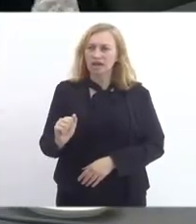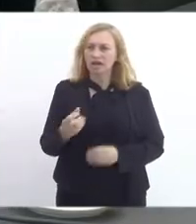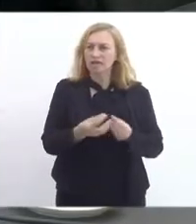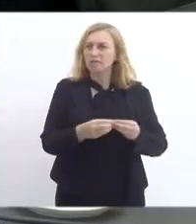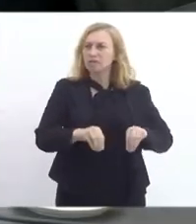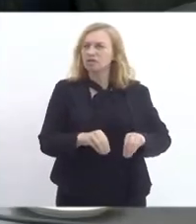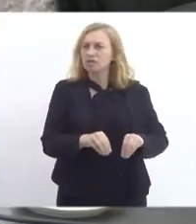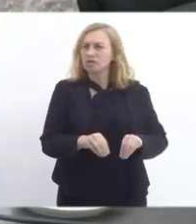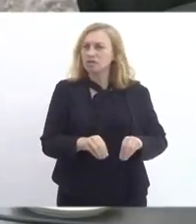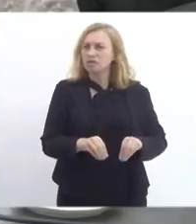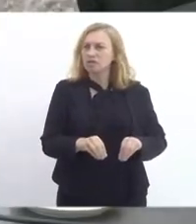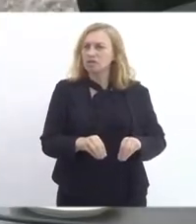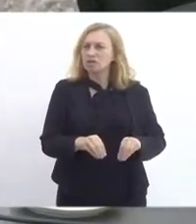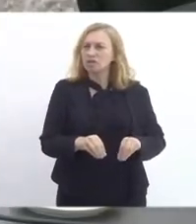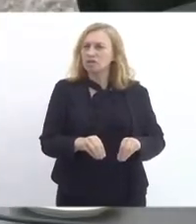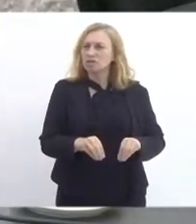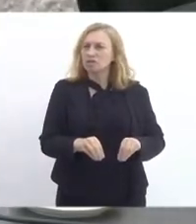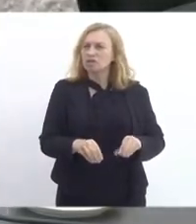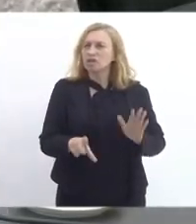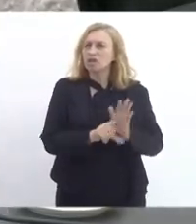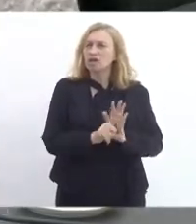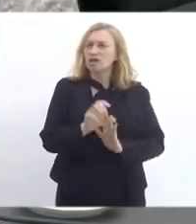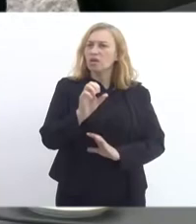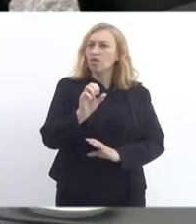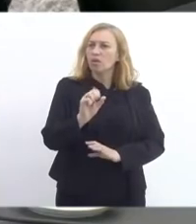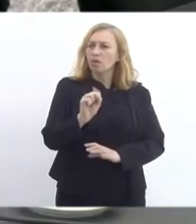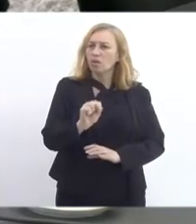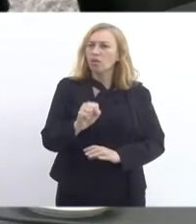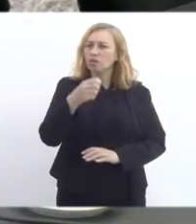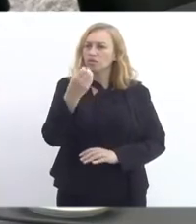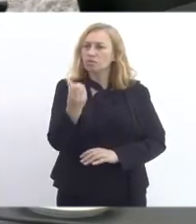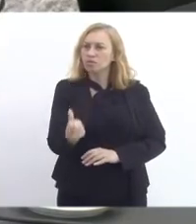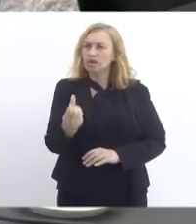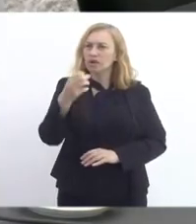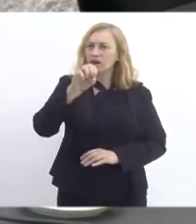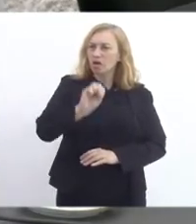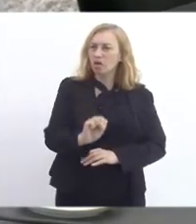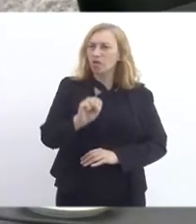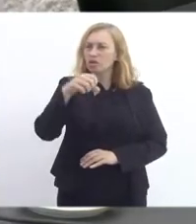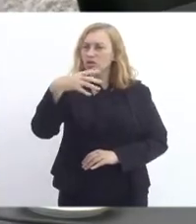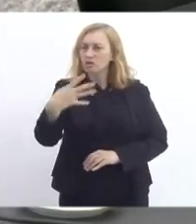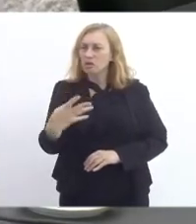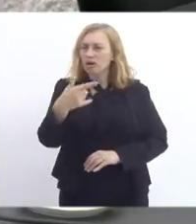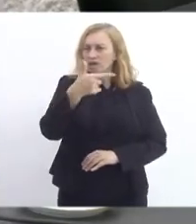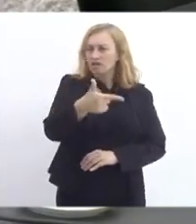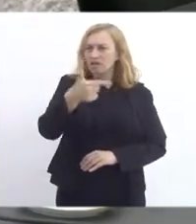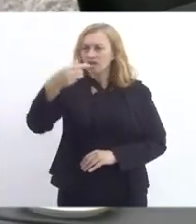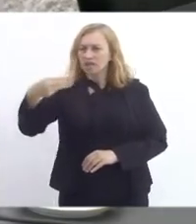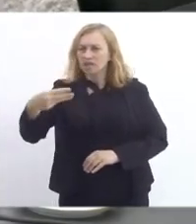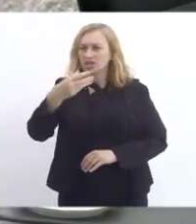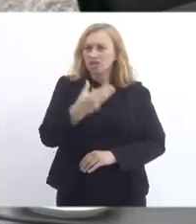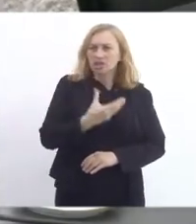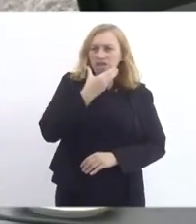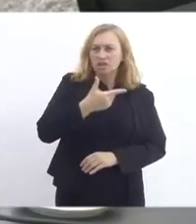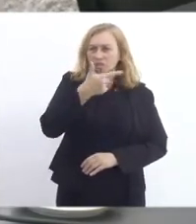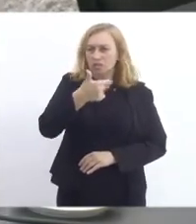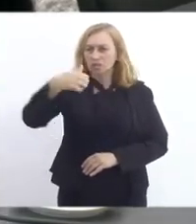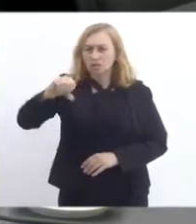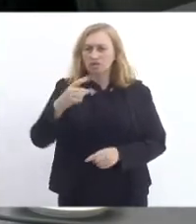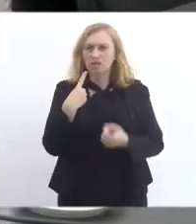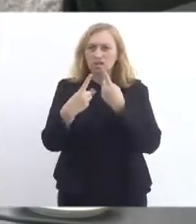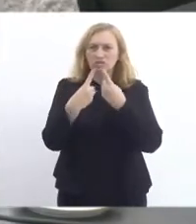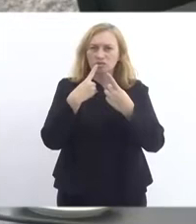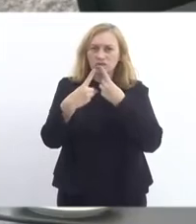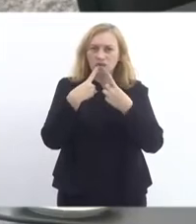prejudicabilidade pela lei 8684, 23 de dezembro de 2019. Em discussão?